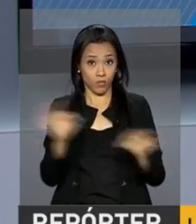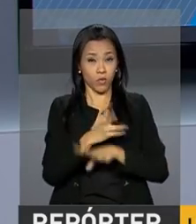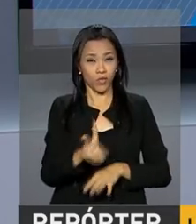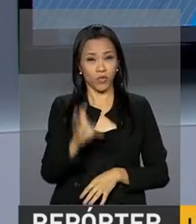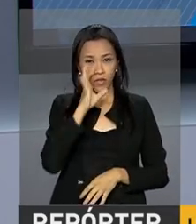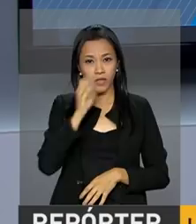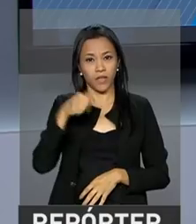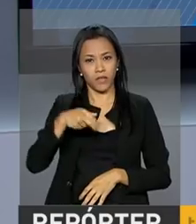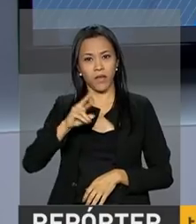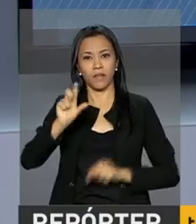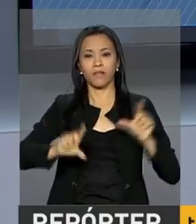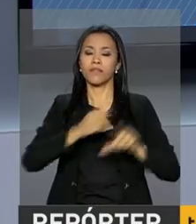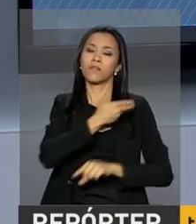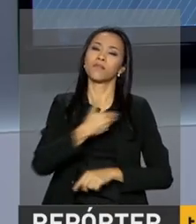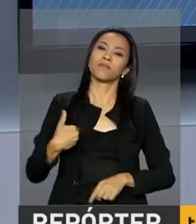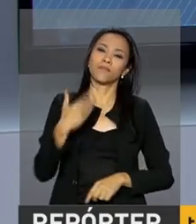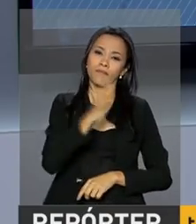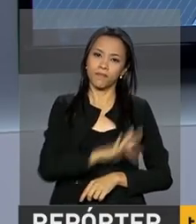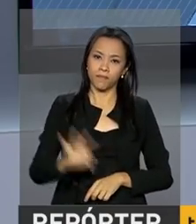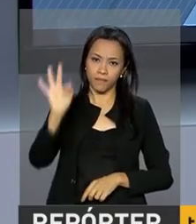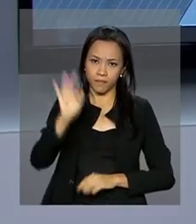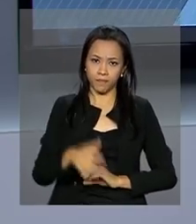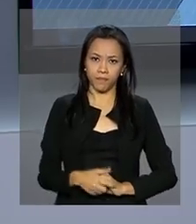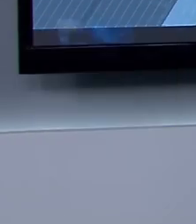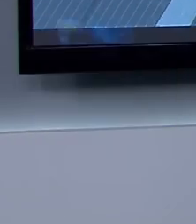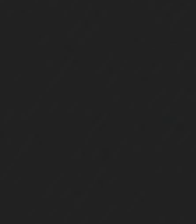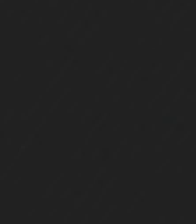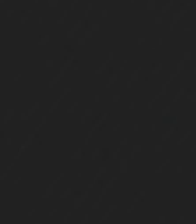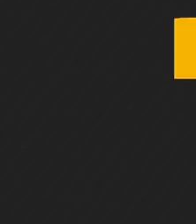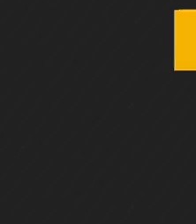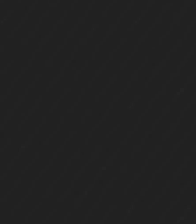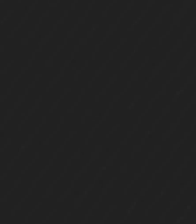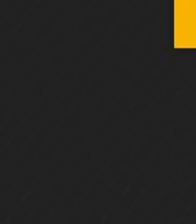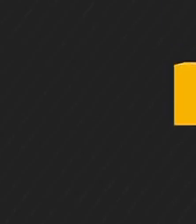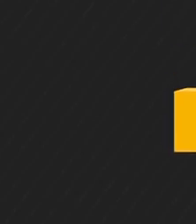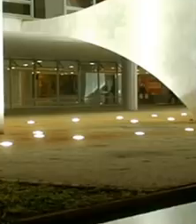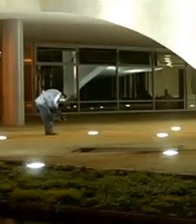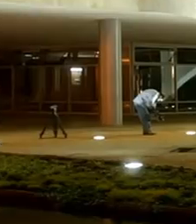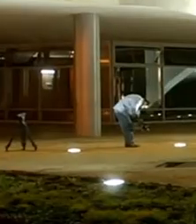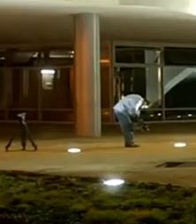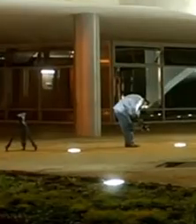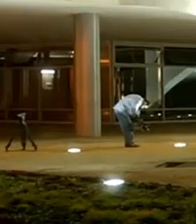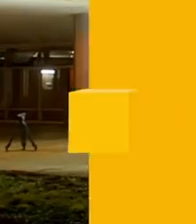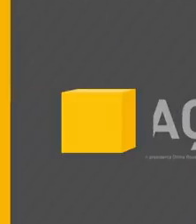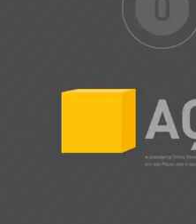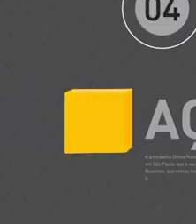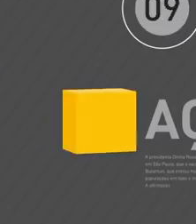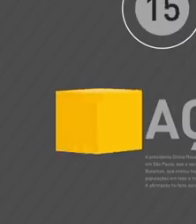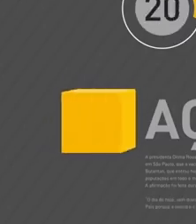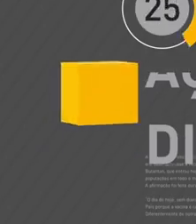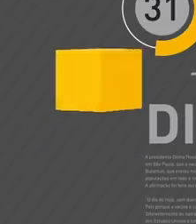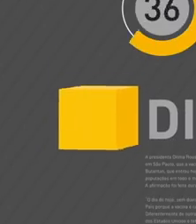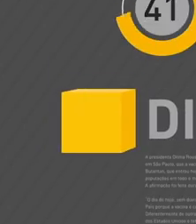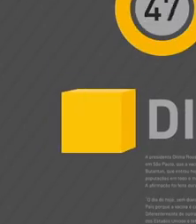com a gente na NBR, a TV do Governo Federal.